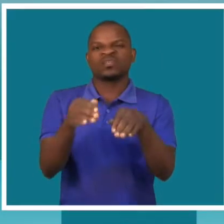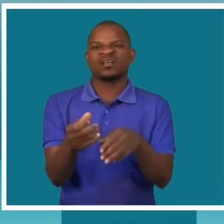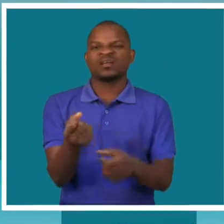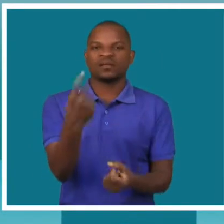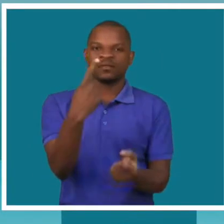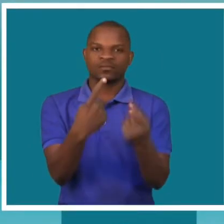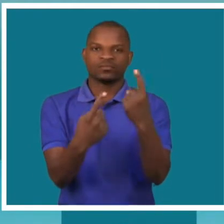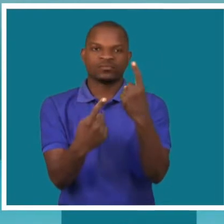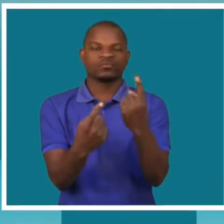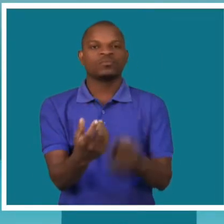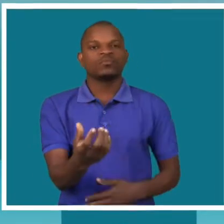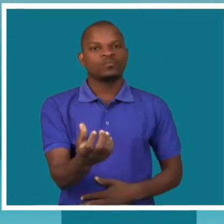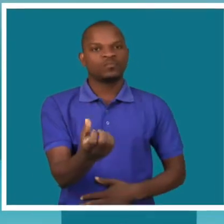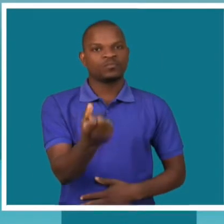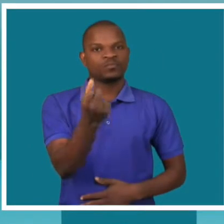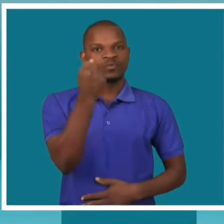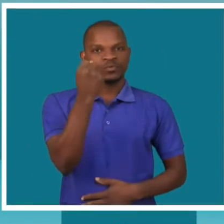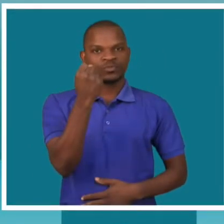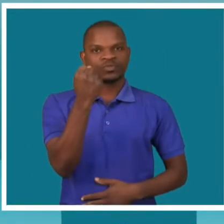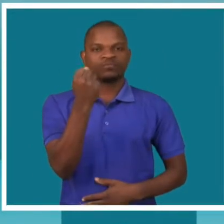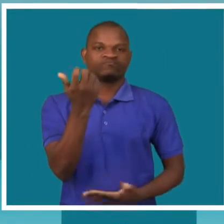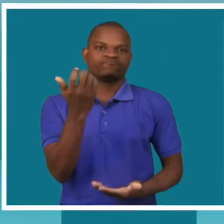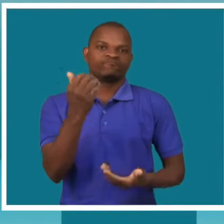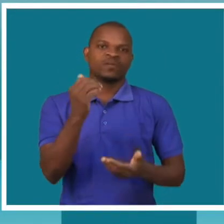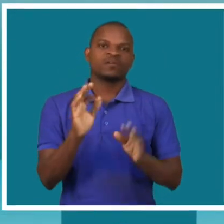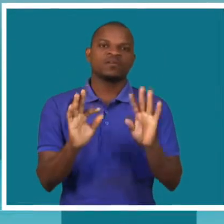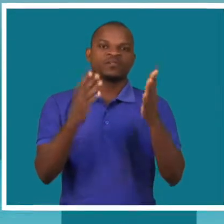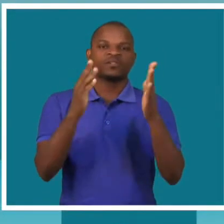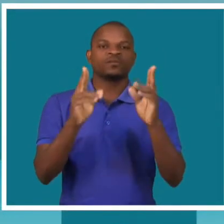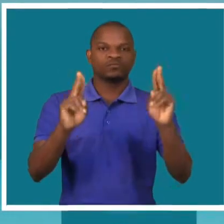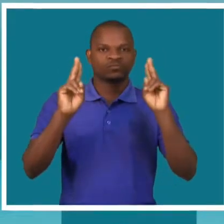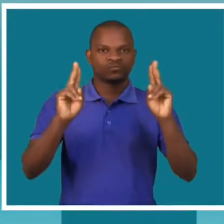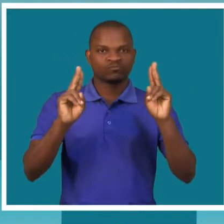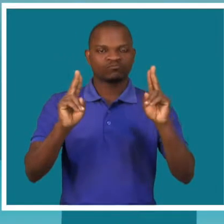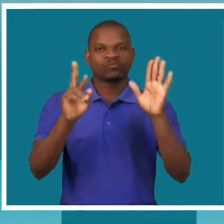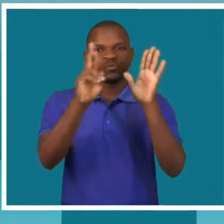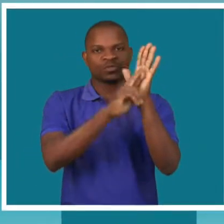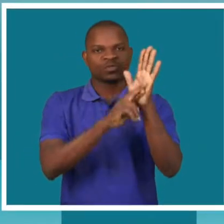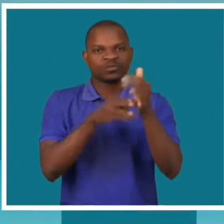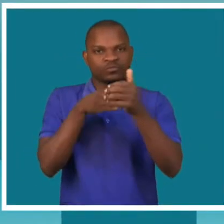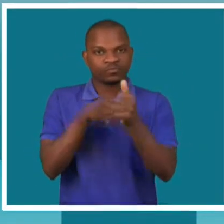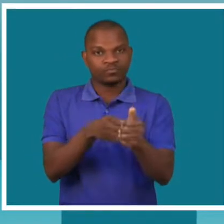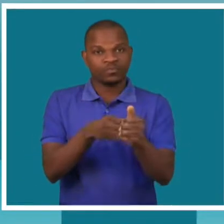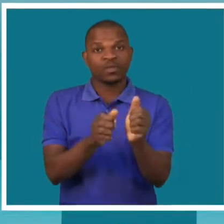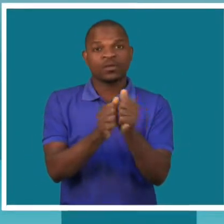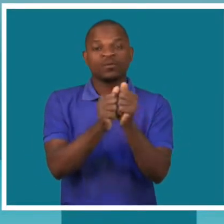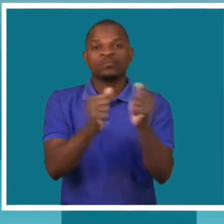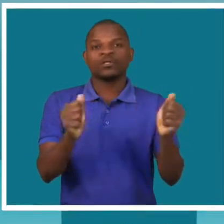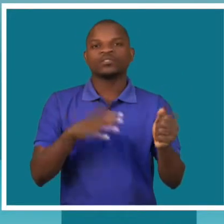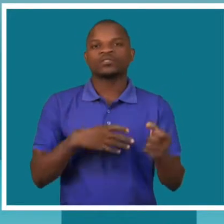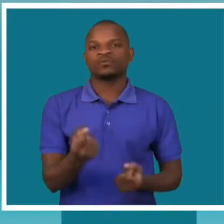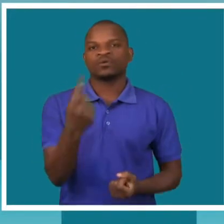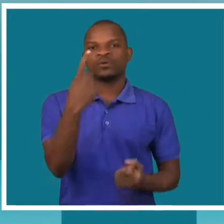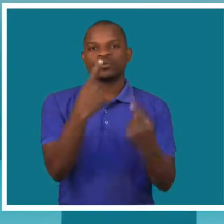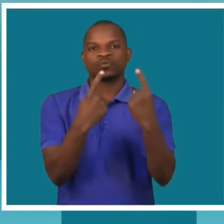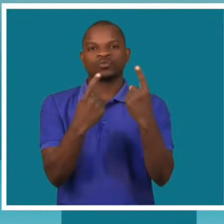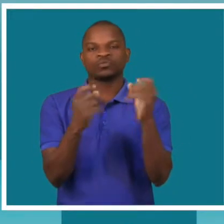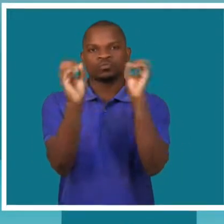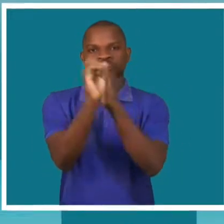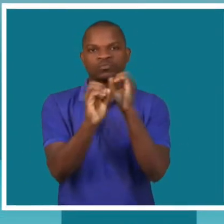podem estar e que a nível daquilo que é a vida social sejam regrados. Então, aqueles que não são,